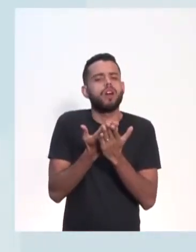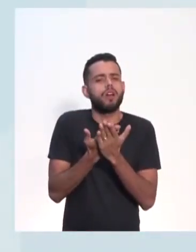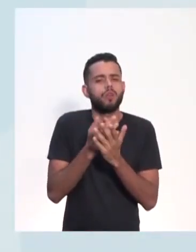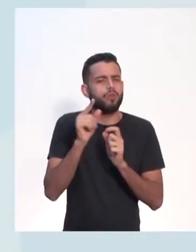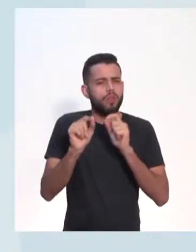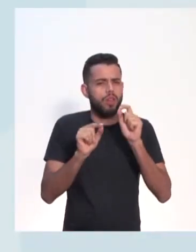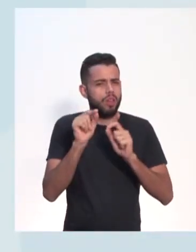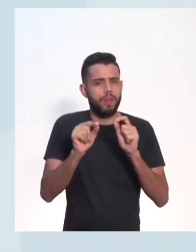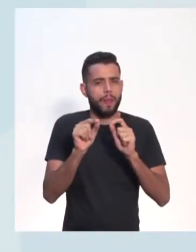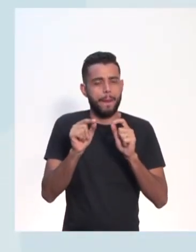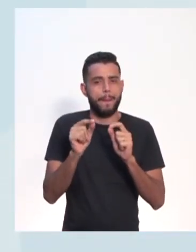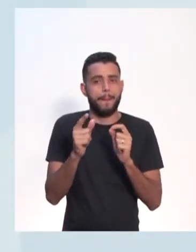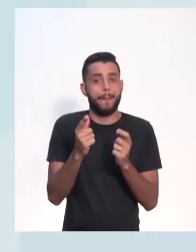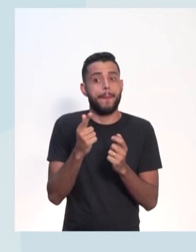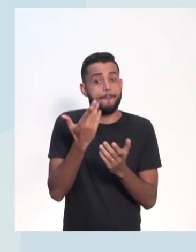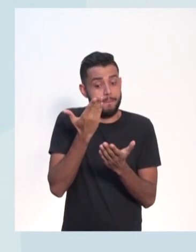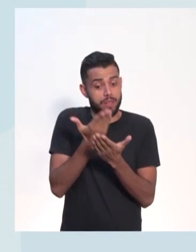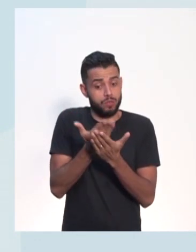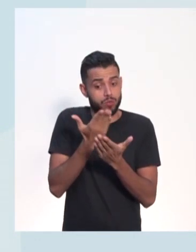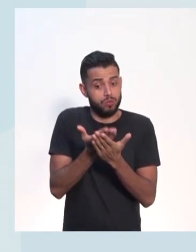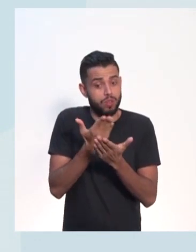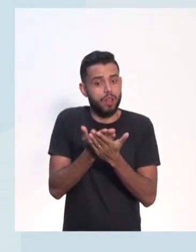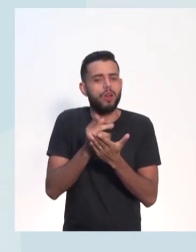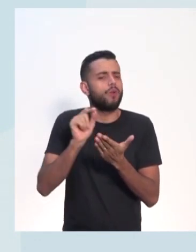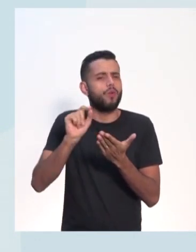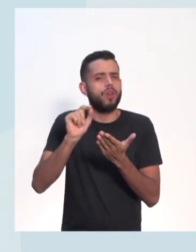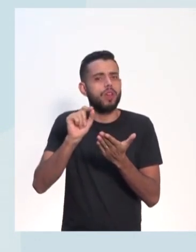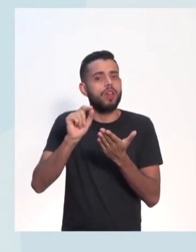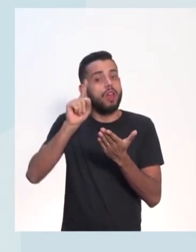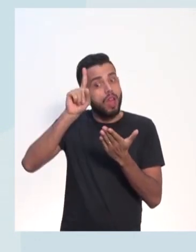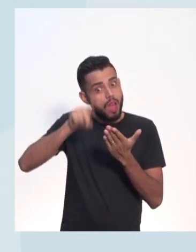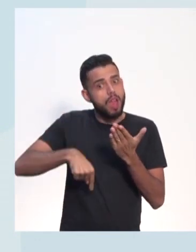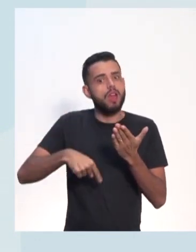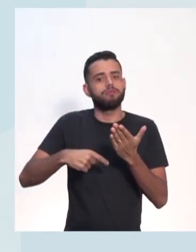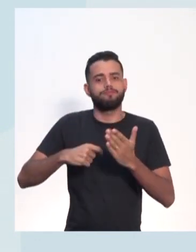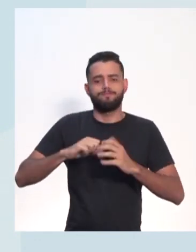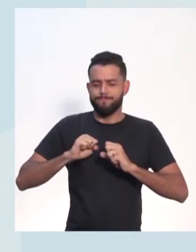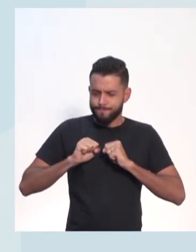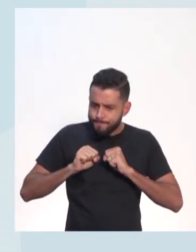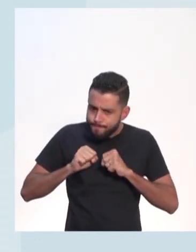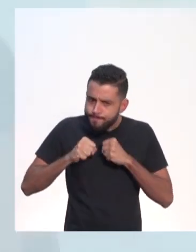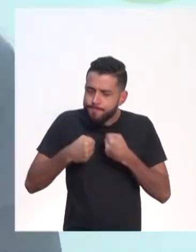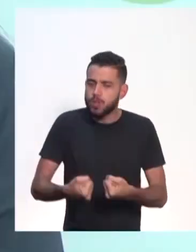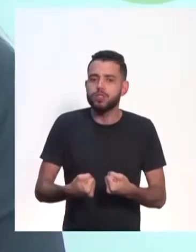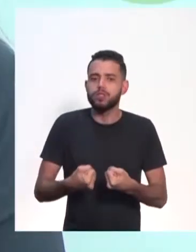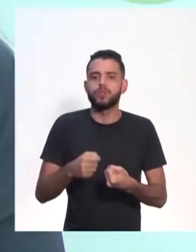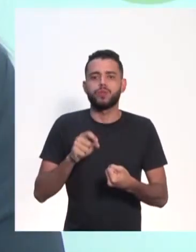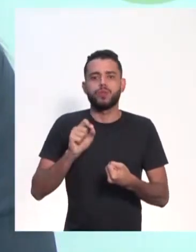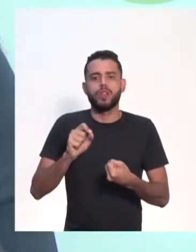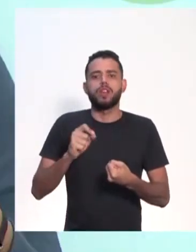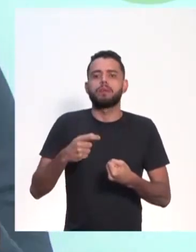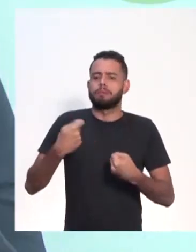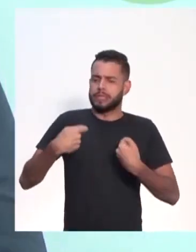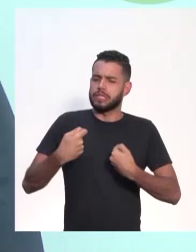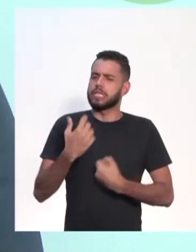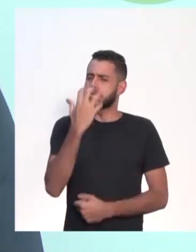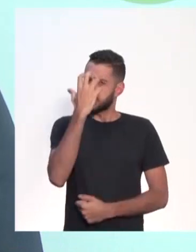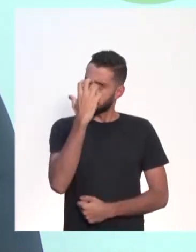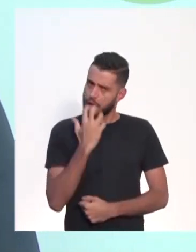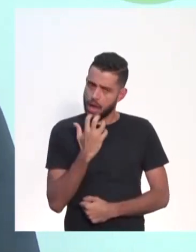pensa no estudo, a gente está falando de fazer uma ação, um esforço, disciplinado, que